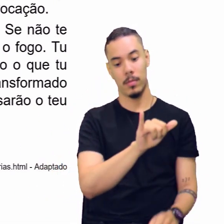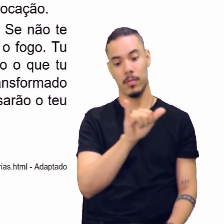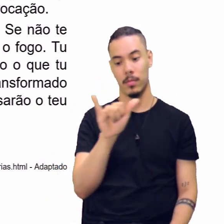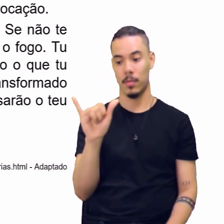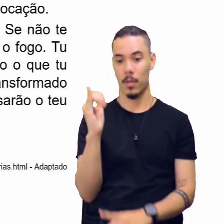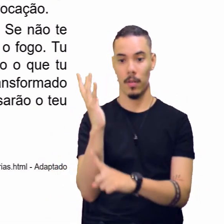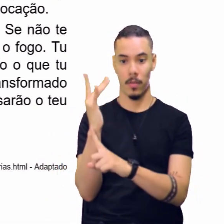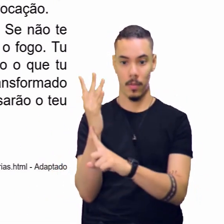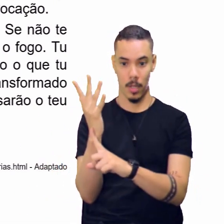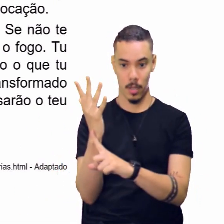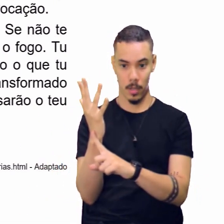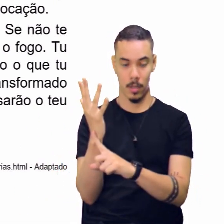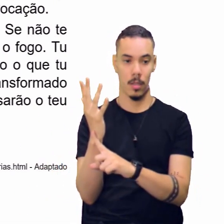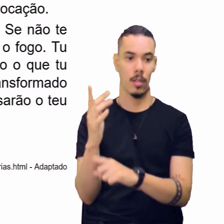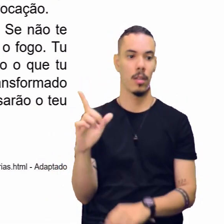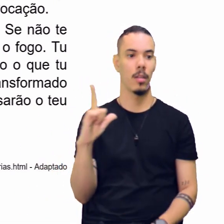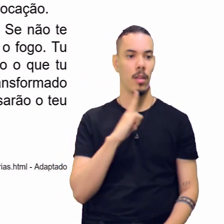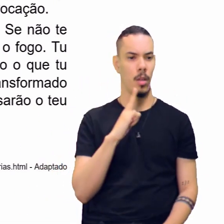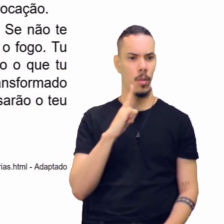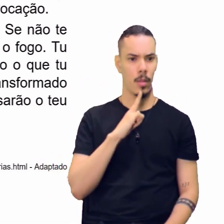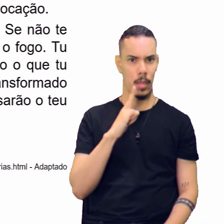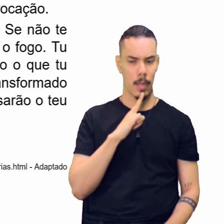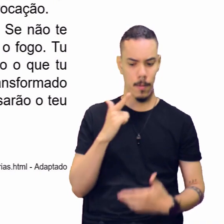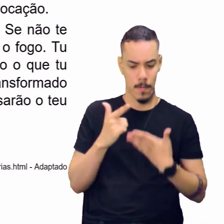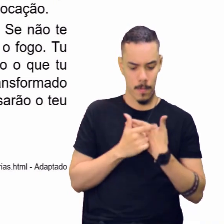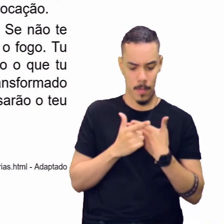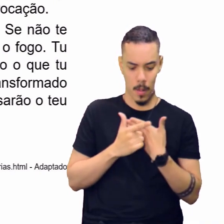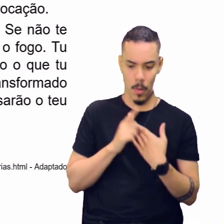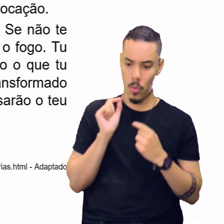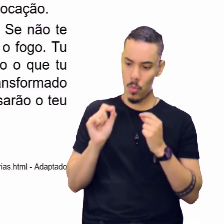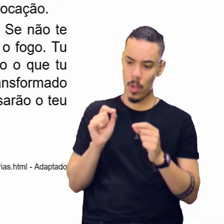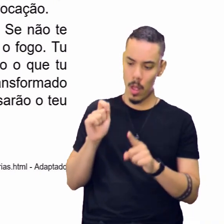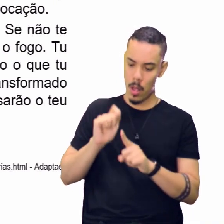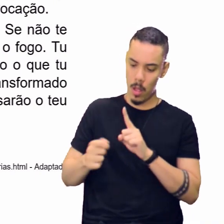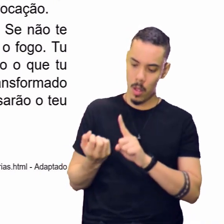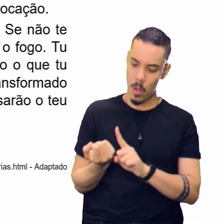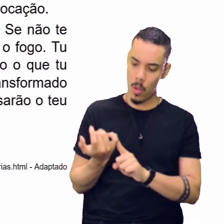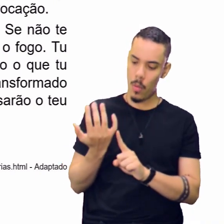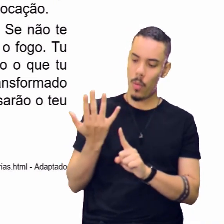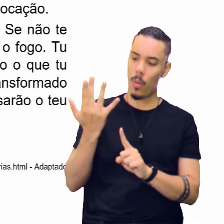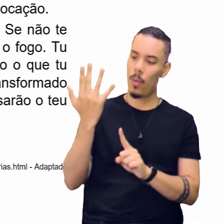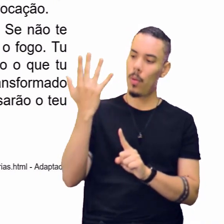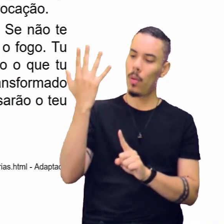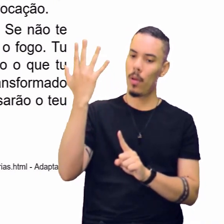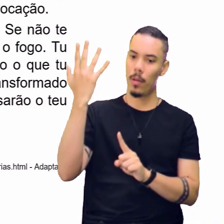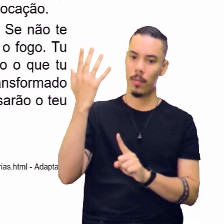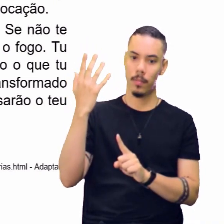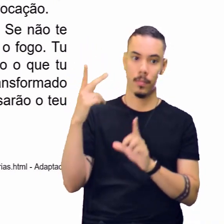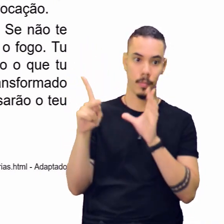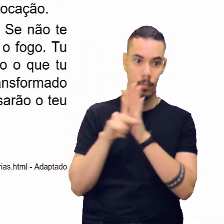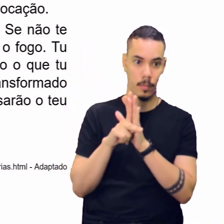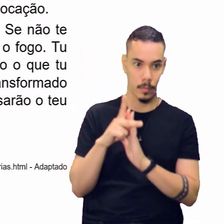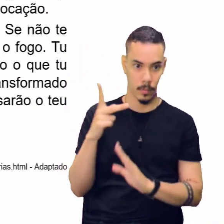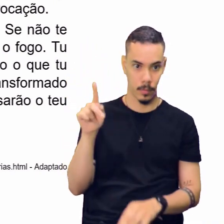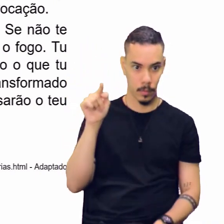vela: eu tenho a tarefa de acender-te. De acender-te.